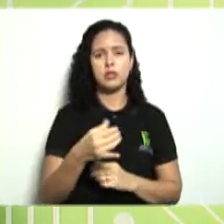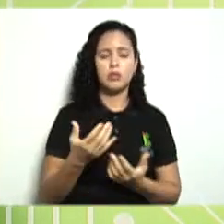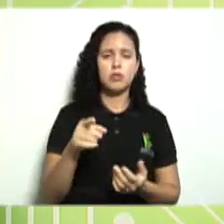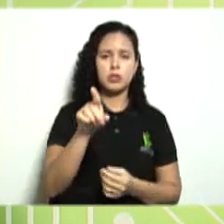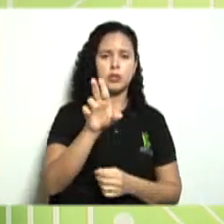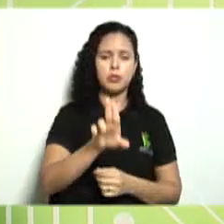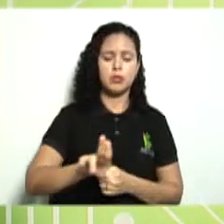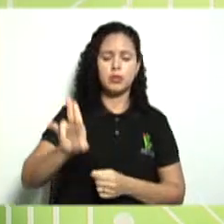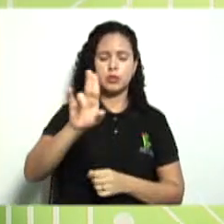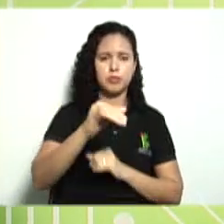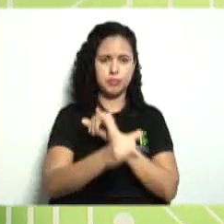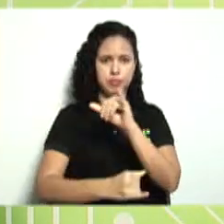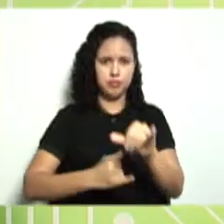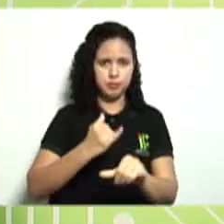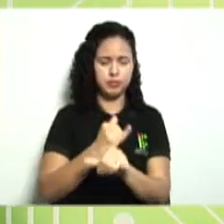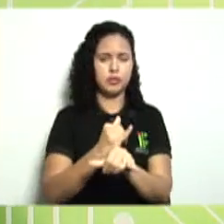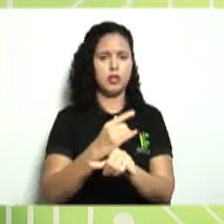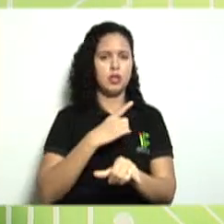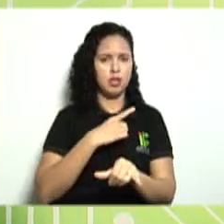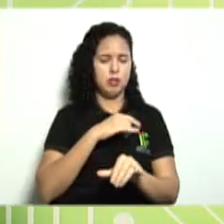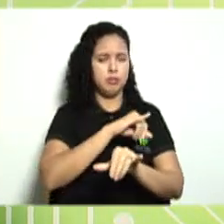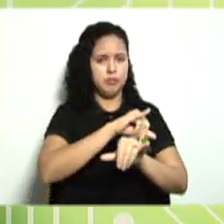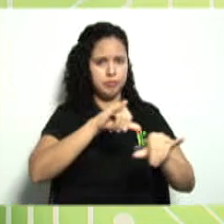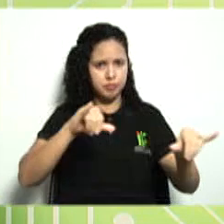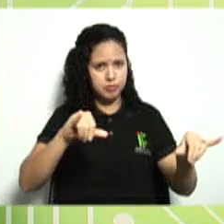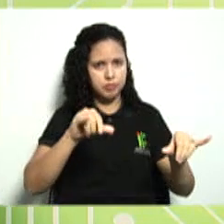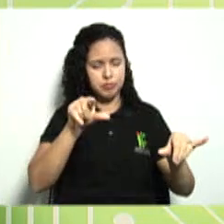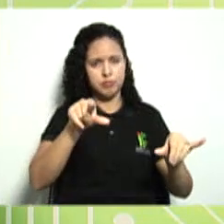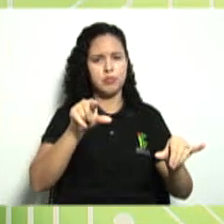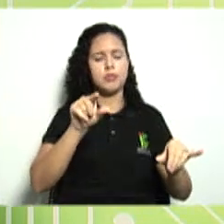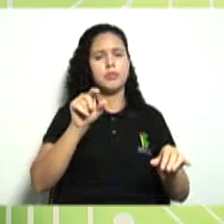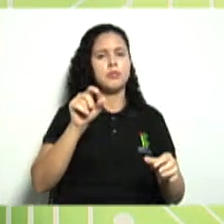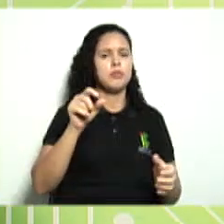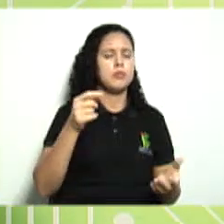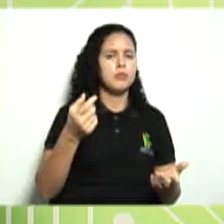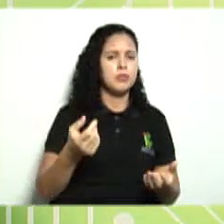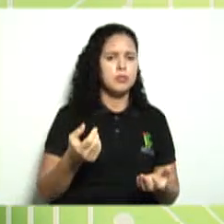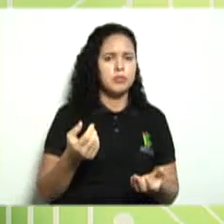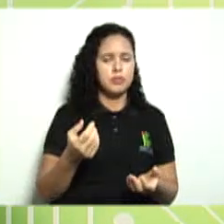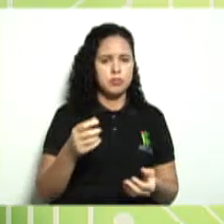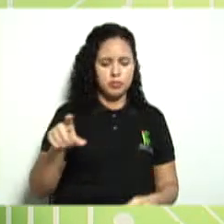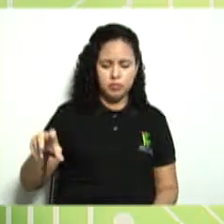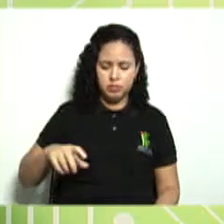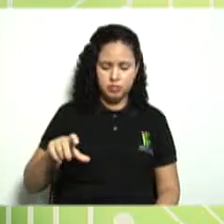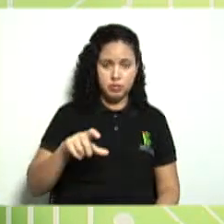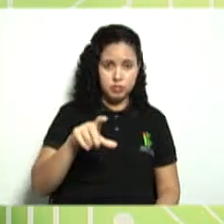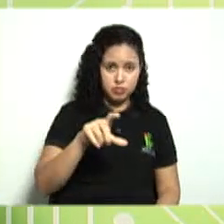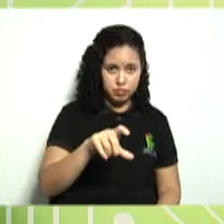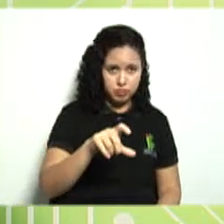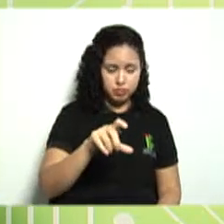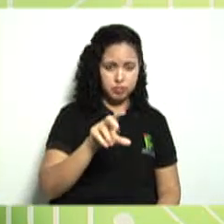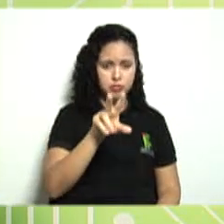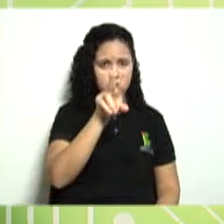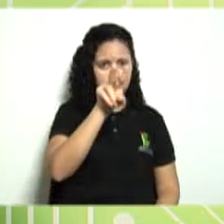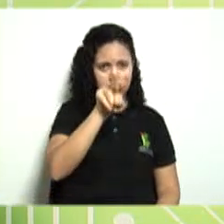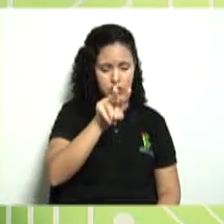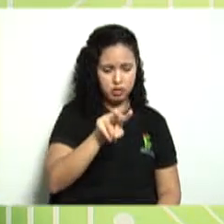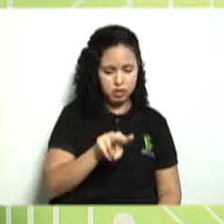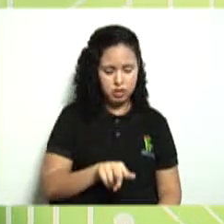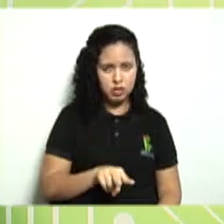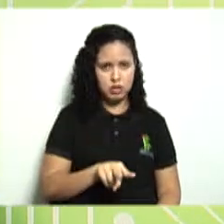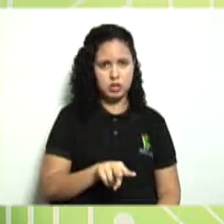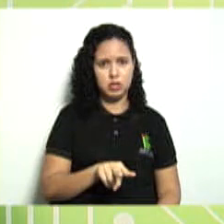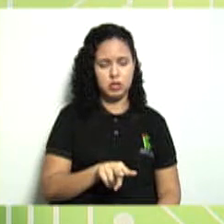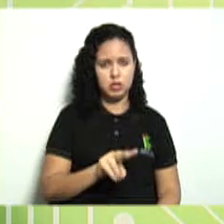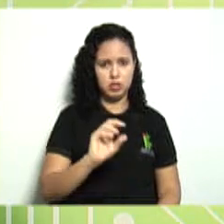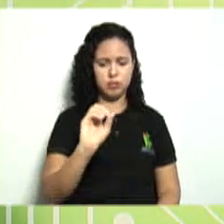a internet e tem lá uma informação, que você passa o cursor do mouse em cima dessa informação e